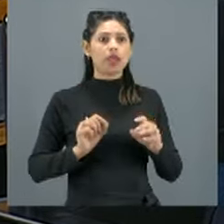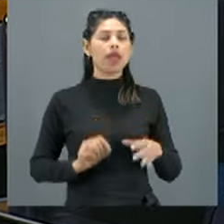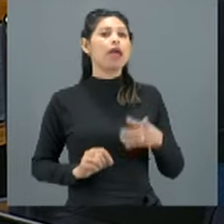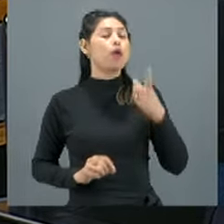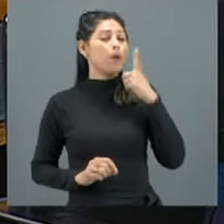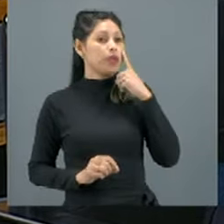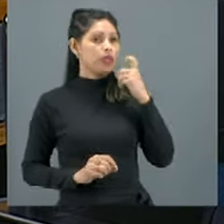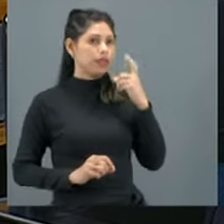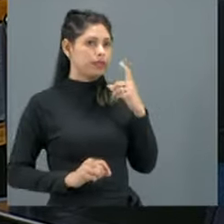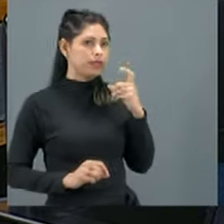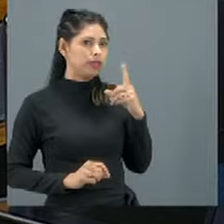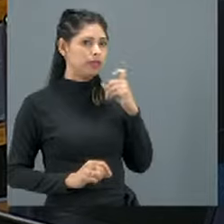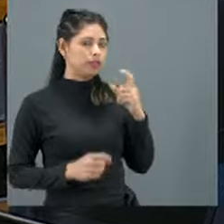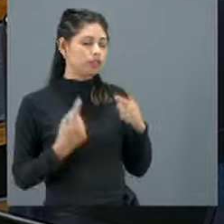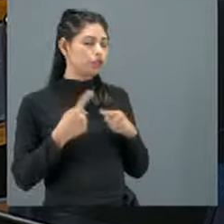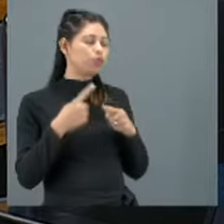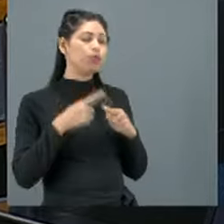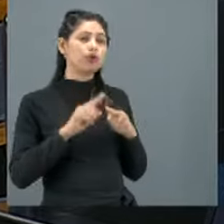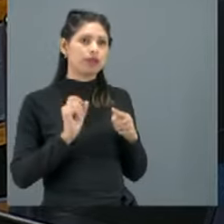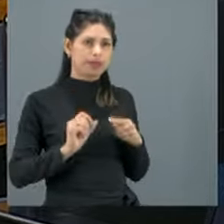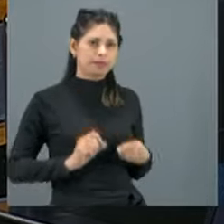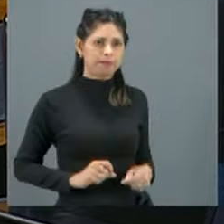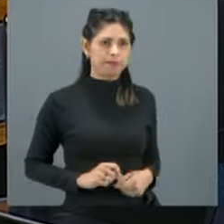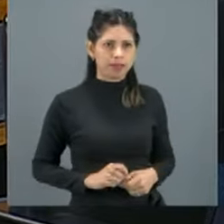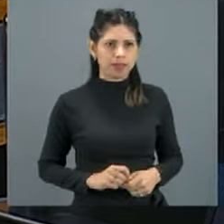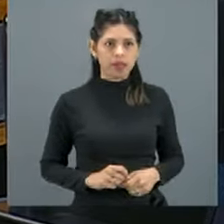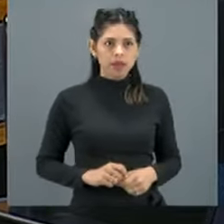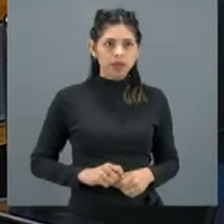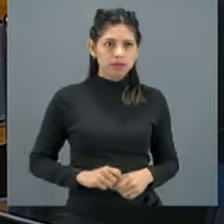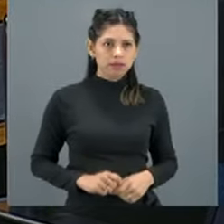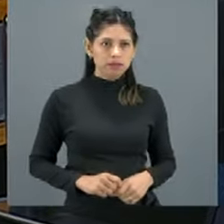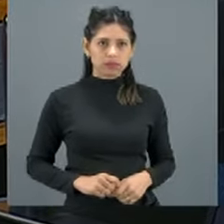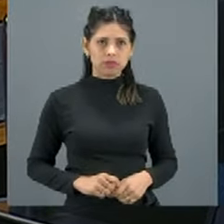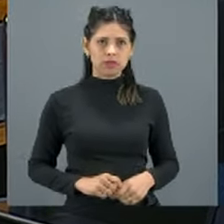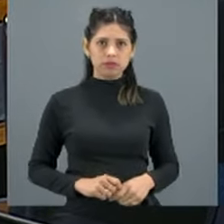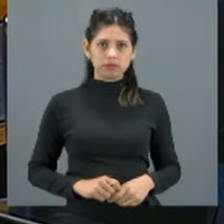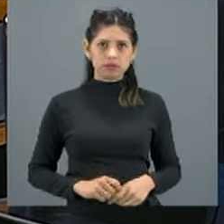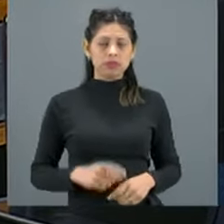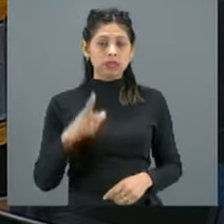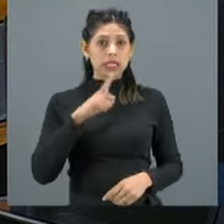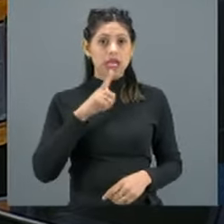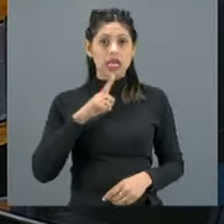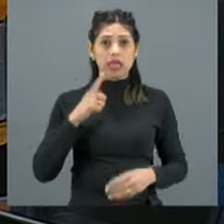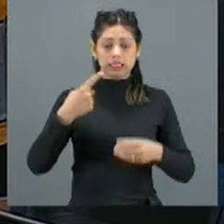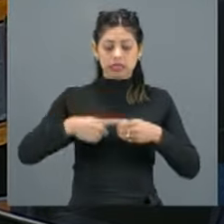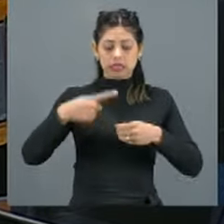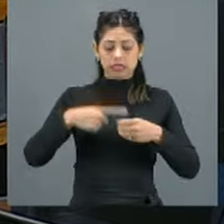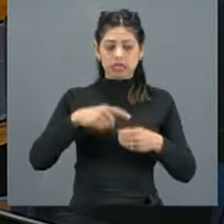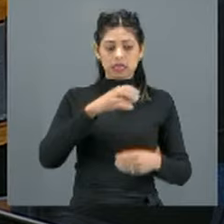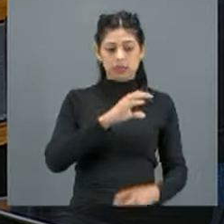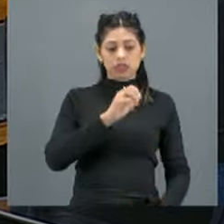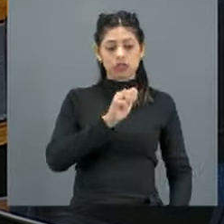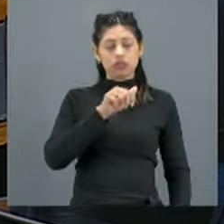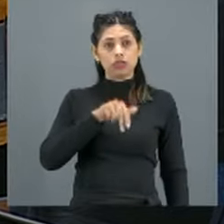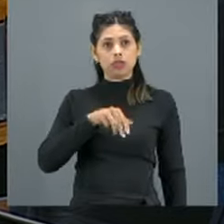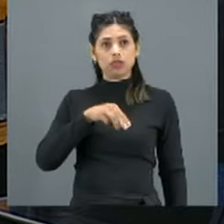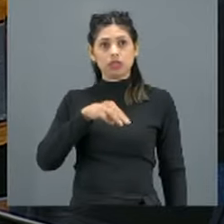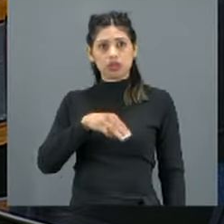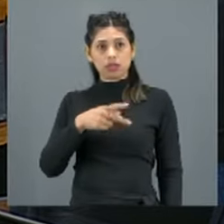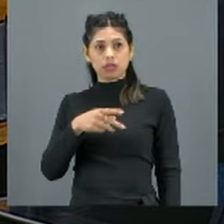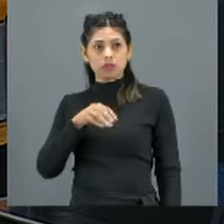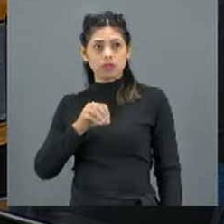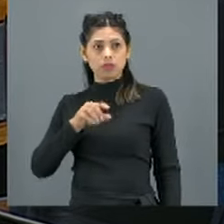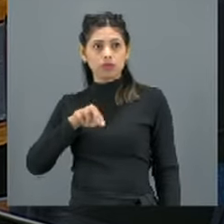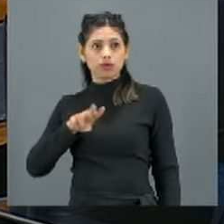porque o Parecis, quando saía na cidade de Campo Novo, conforme os índios iam andando no comércio, o comércio